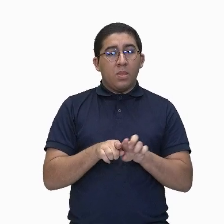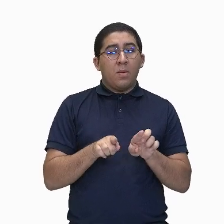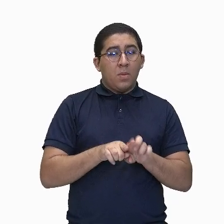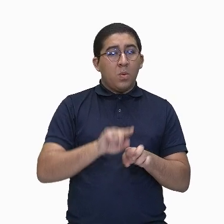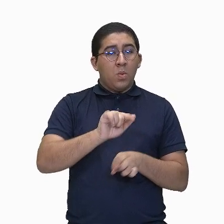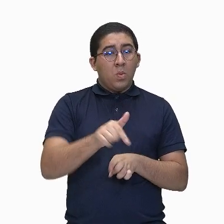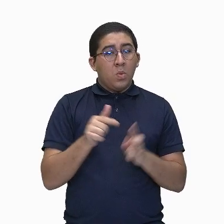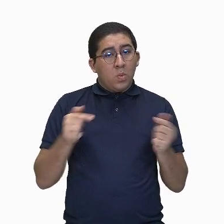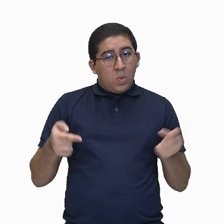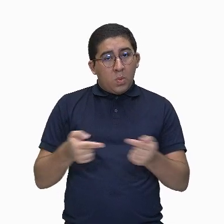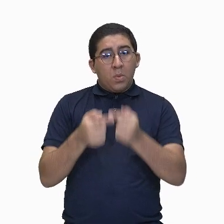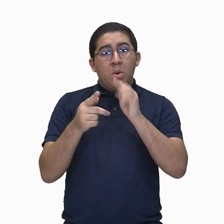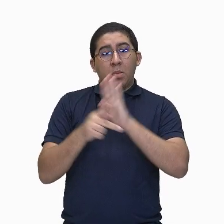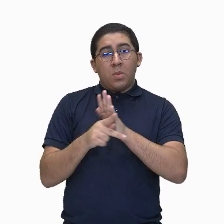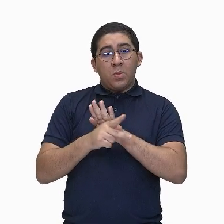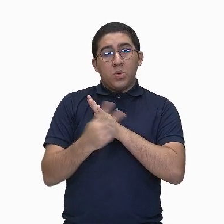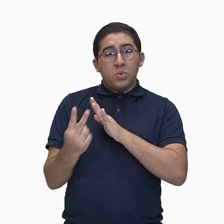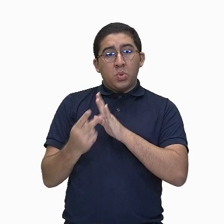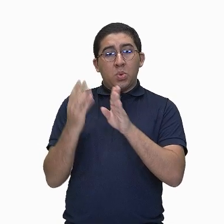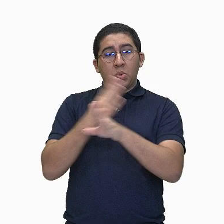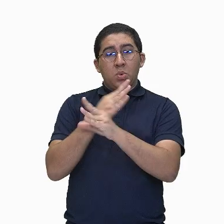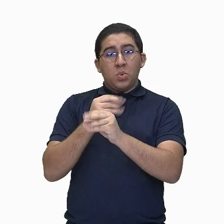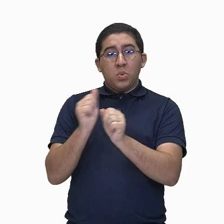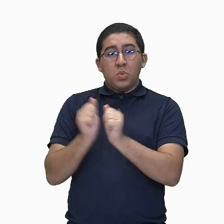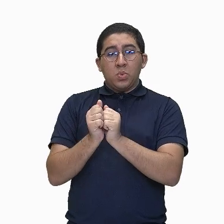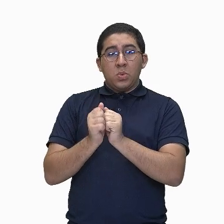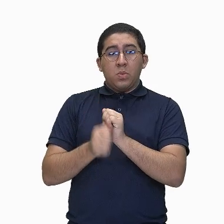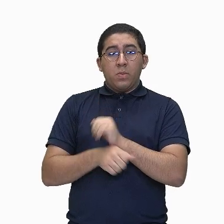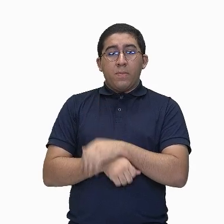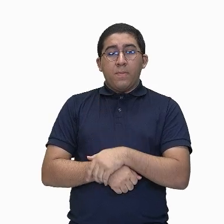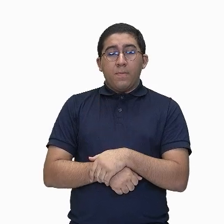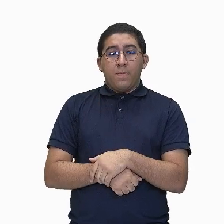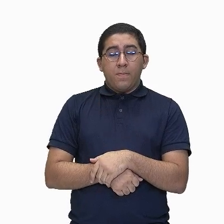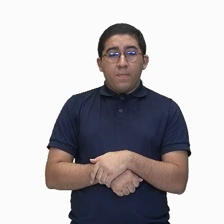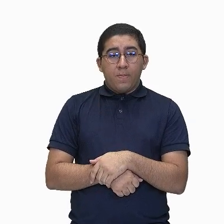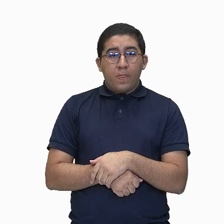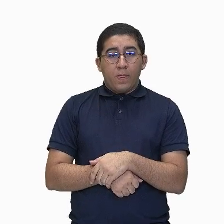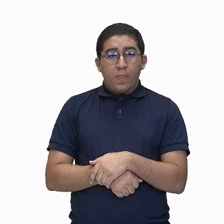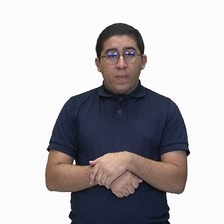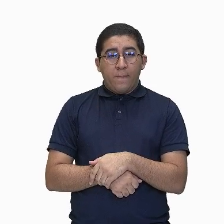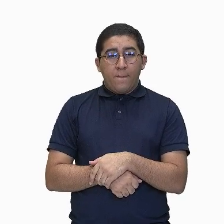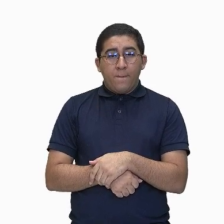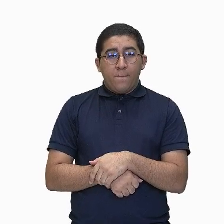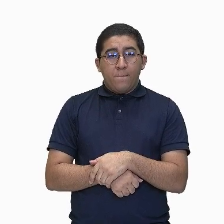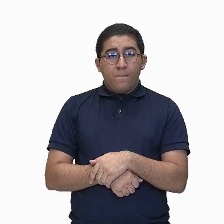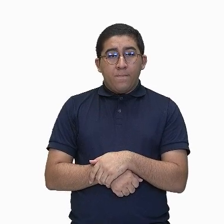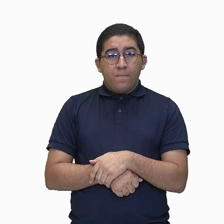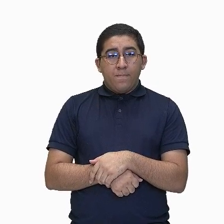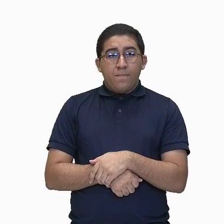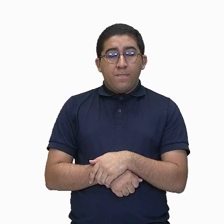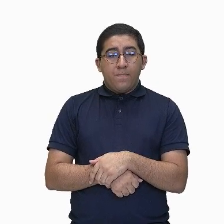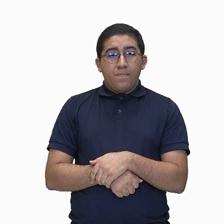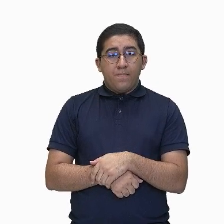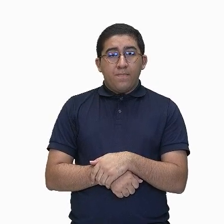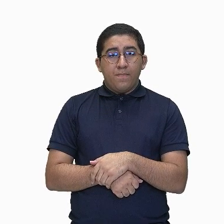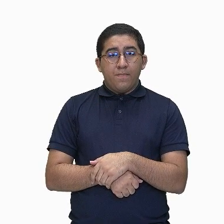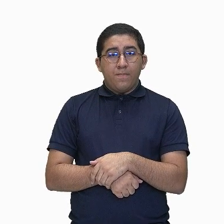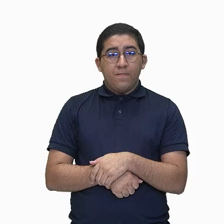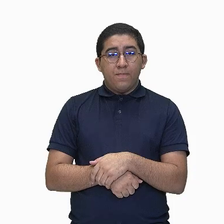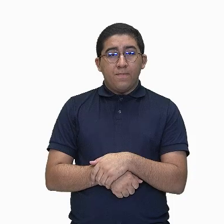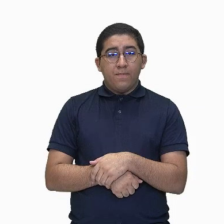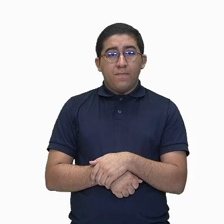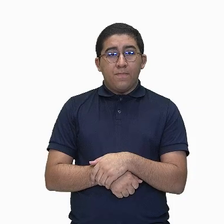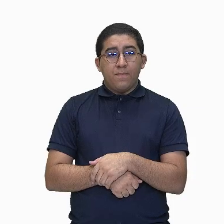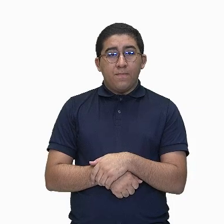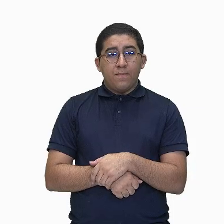porque eu tenho duas conjunções juntas, certo? Proporcionando sentido de soma-adição.